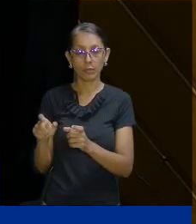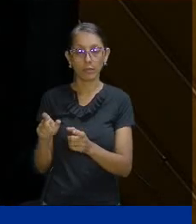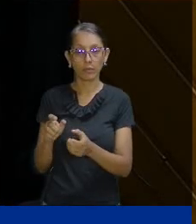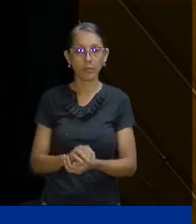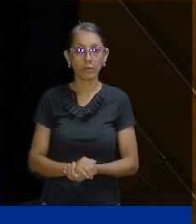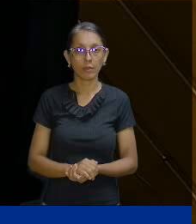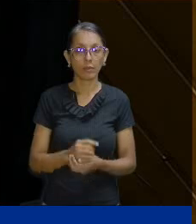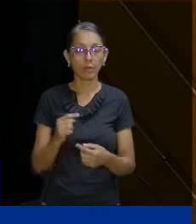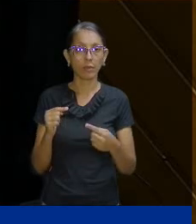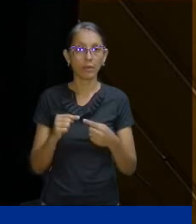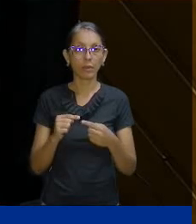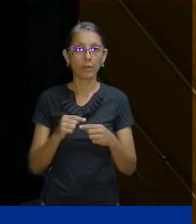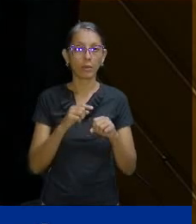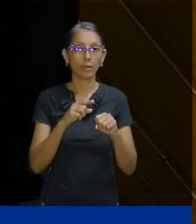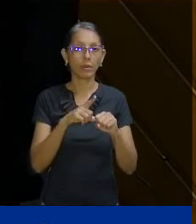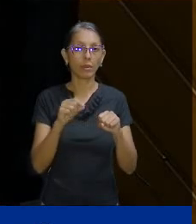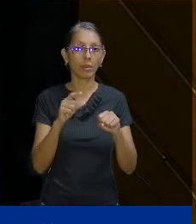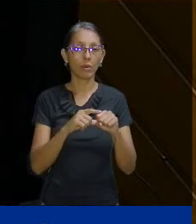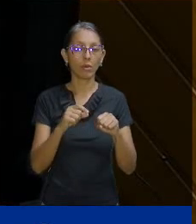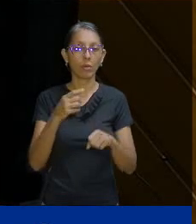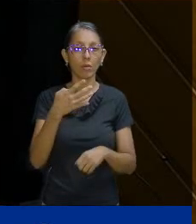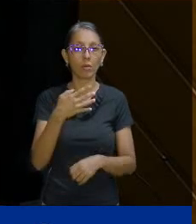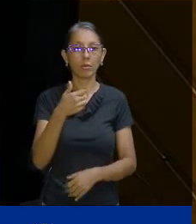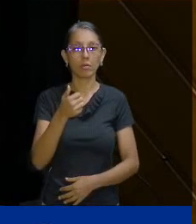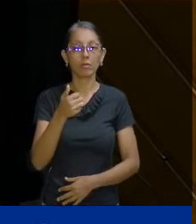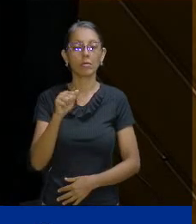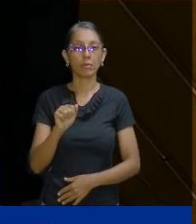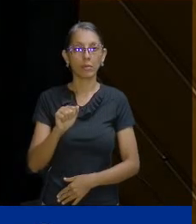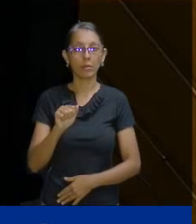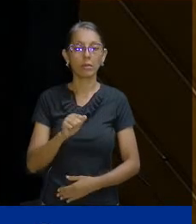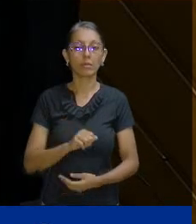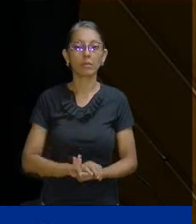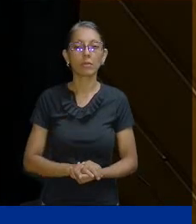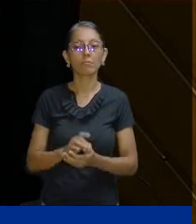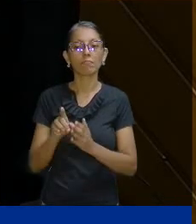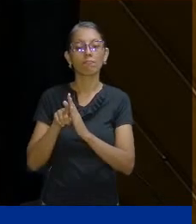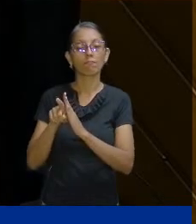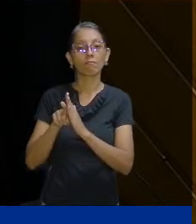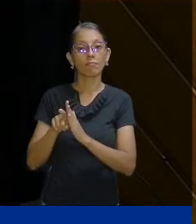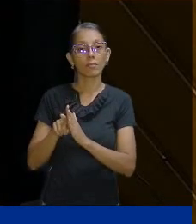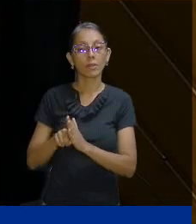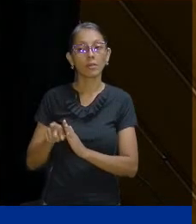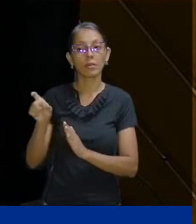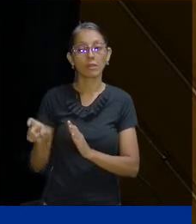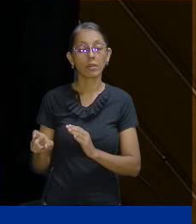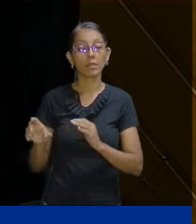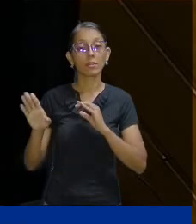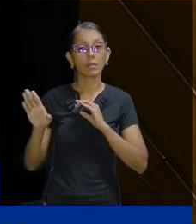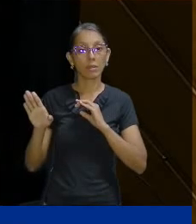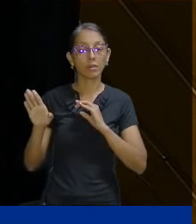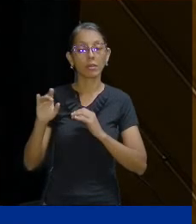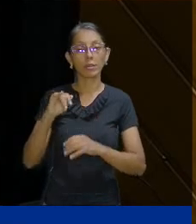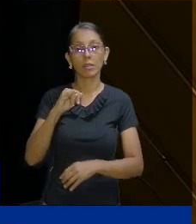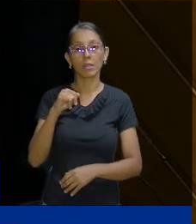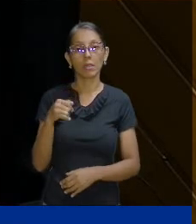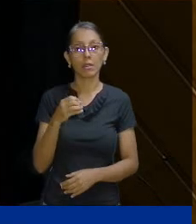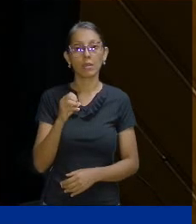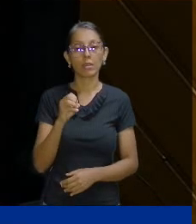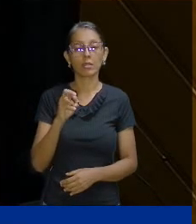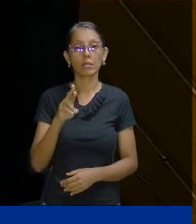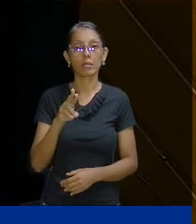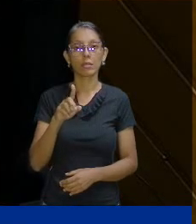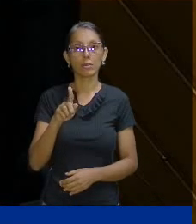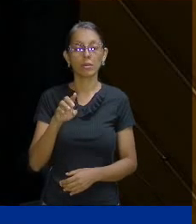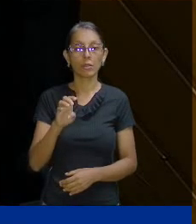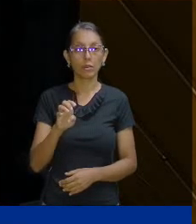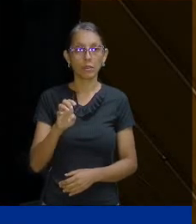do artigo 41A da Lei das Eleições, em benefício do investigado Jorge Manuel Amanajás Cardoso. As demandas